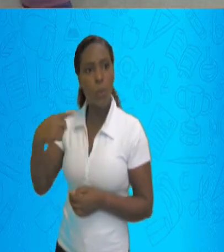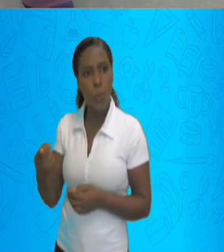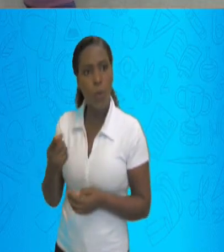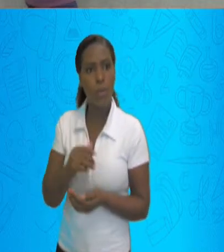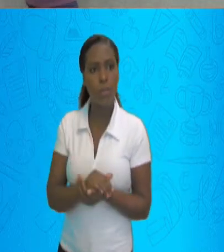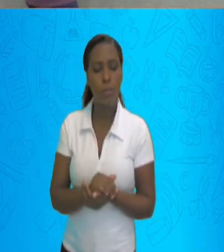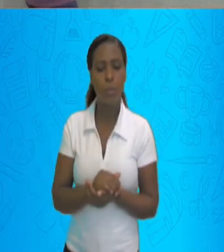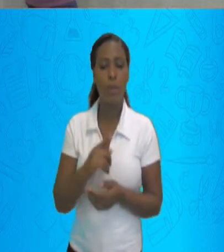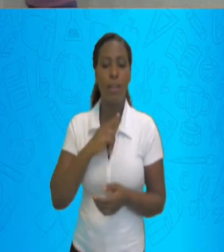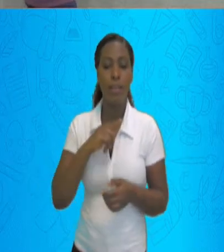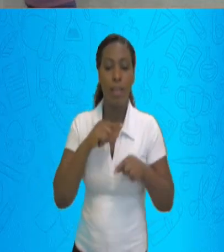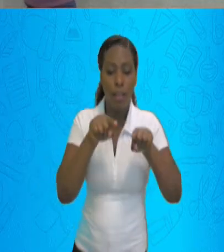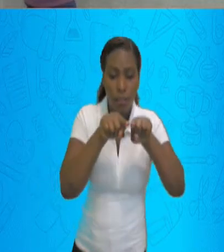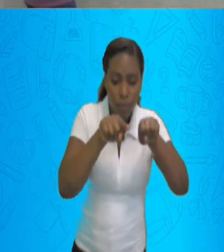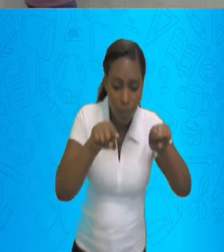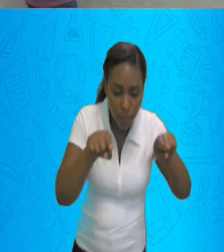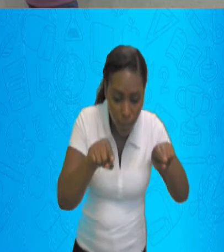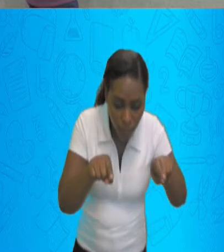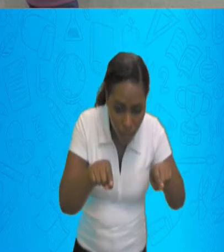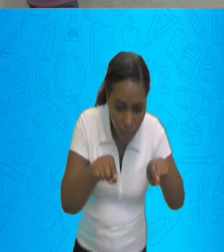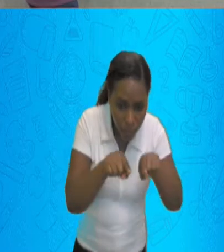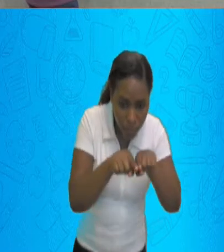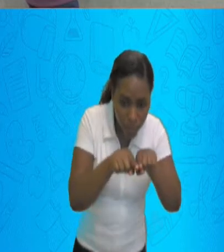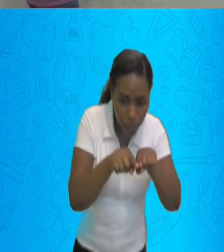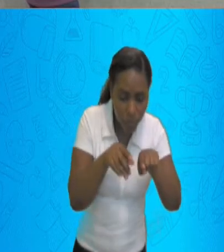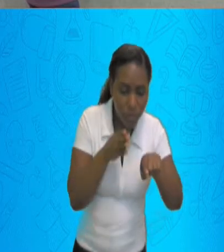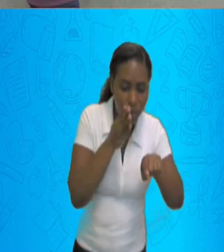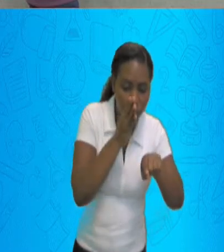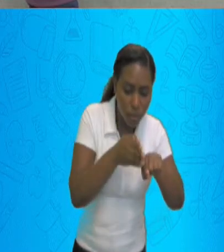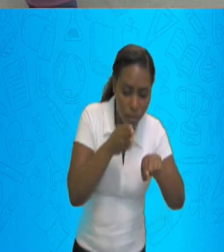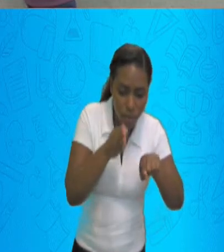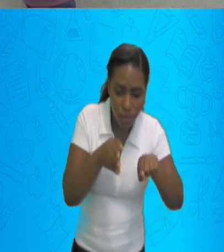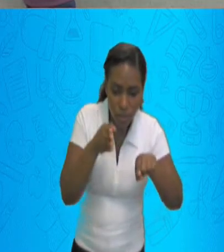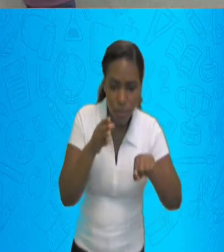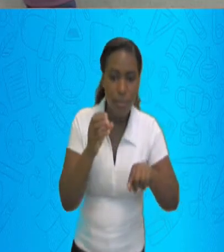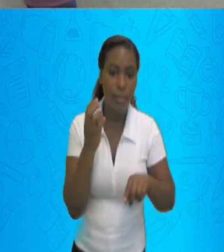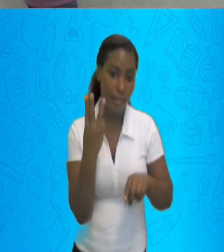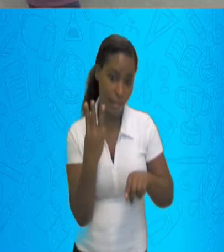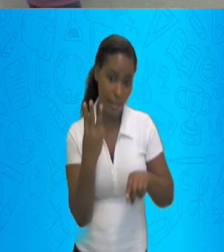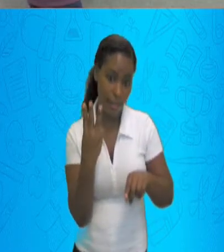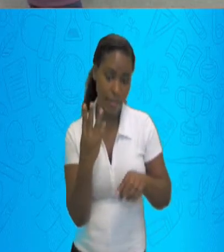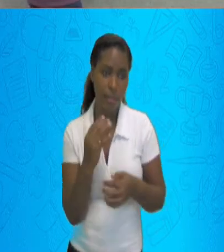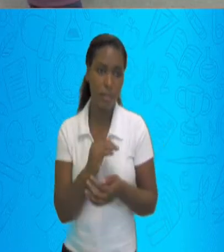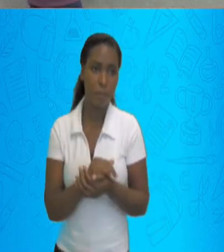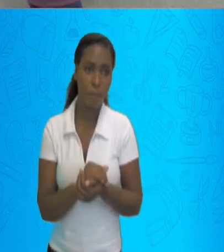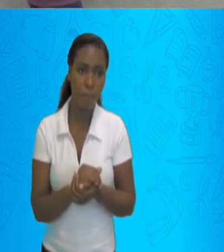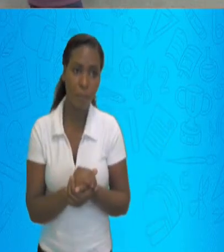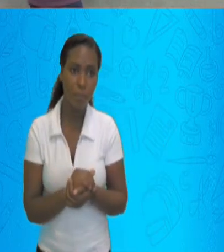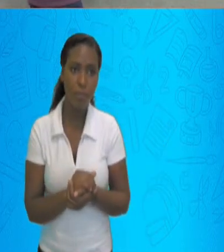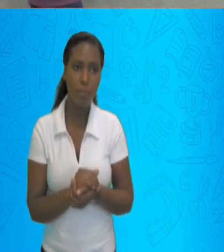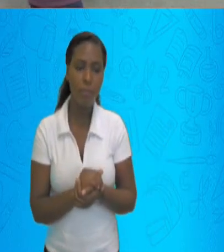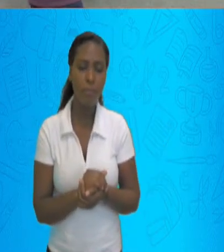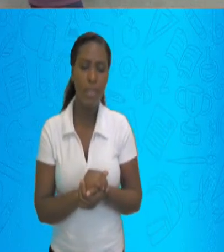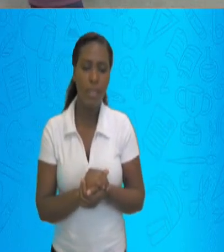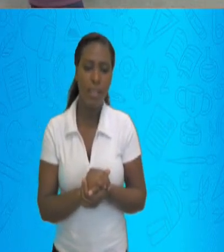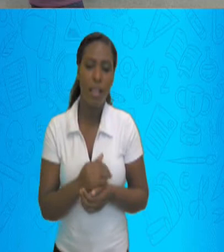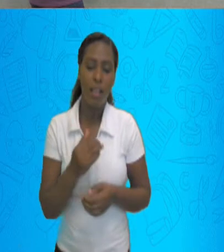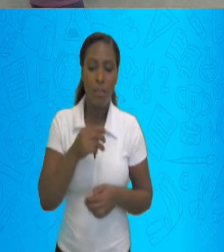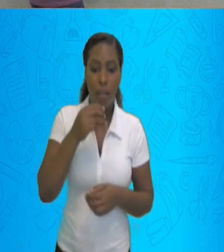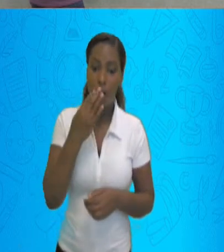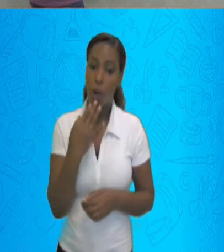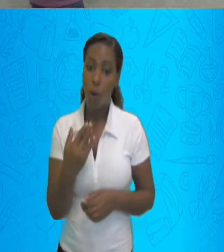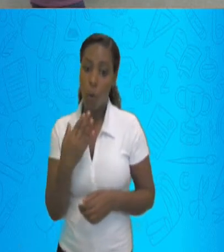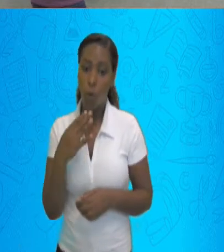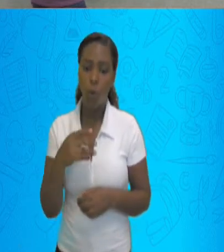tenho 3, uma figura que foi fracionada em 3 partes iguais, e vamos pegar aqui 2 partes dessa